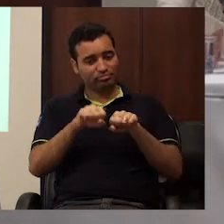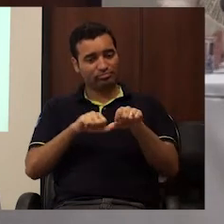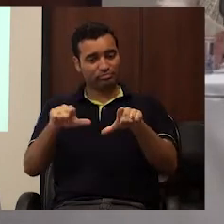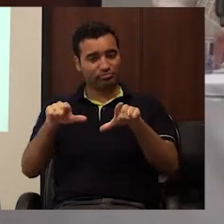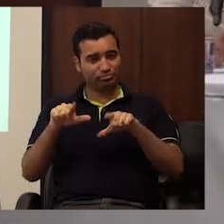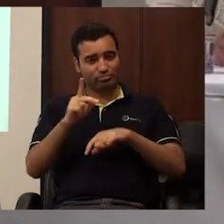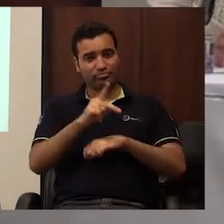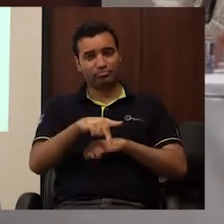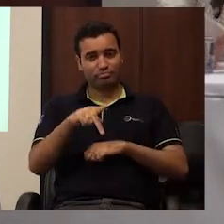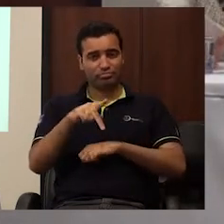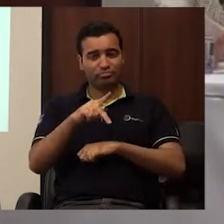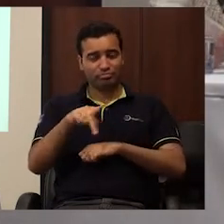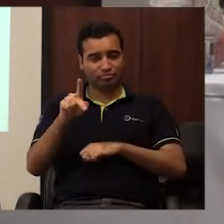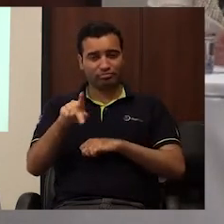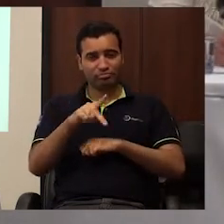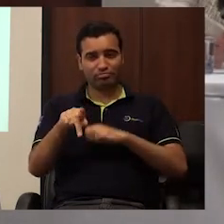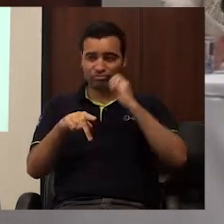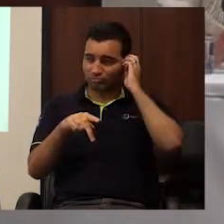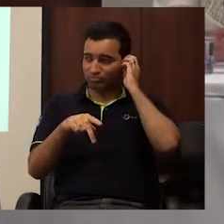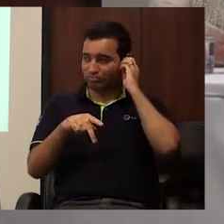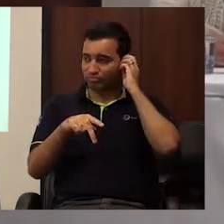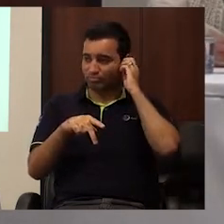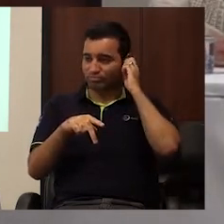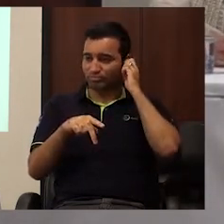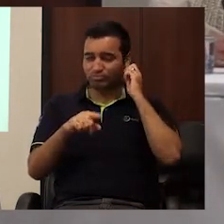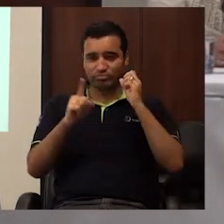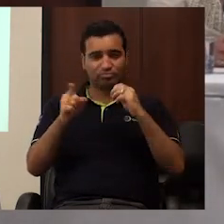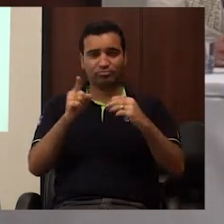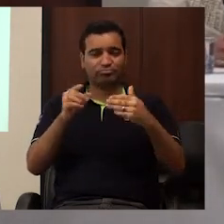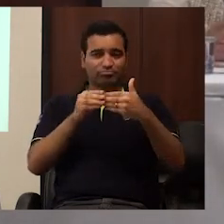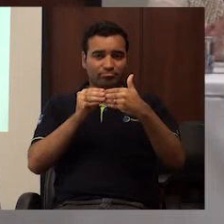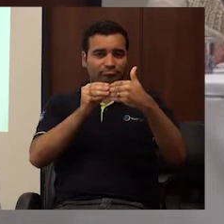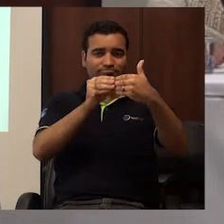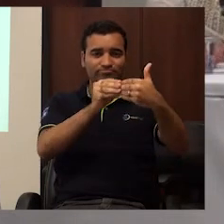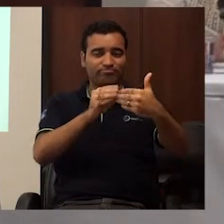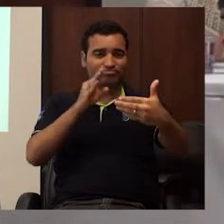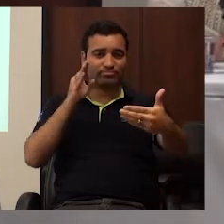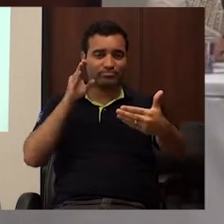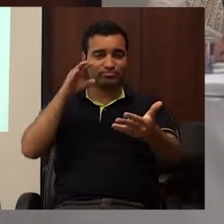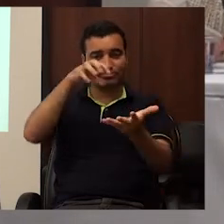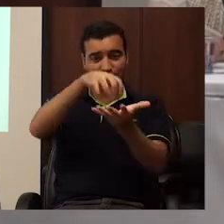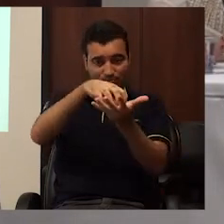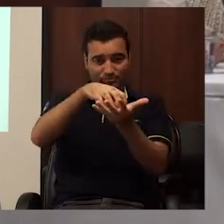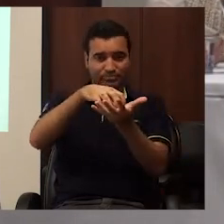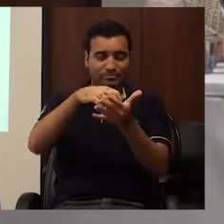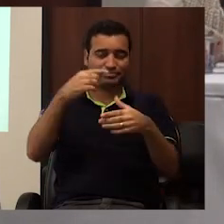é o norte ou veio central também dessa